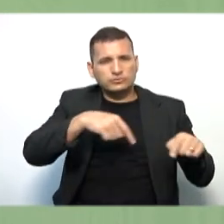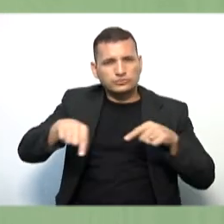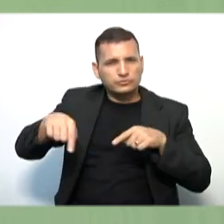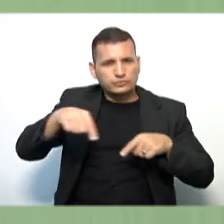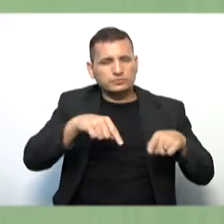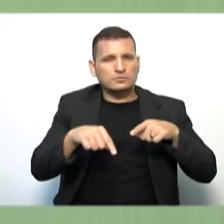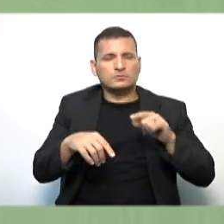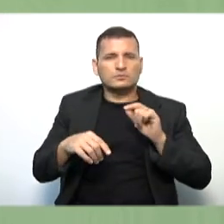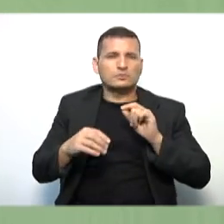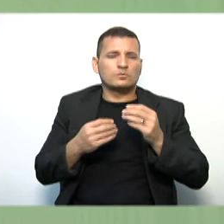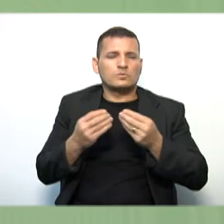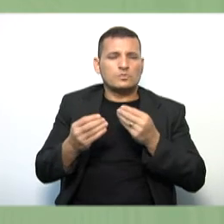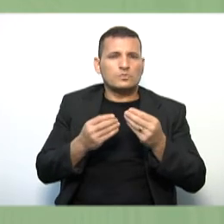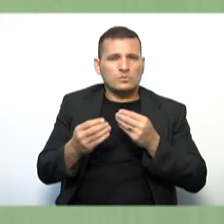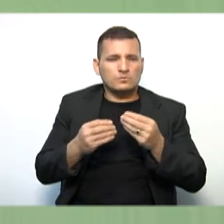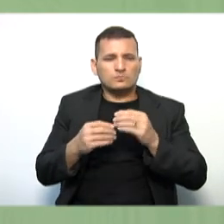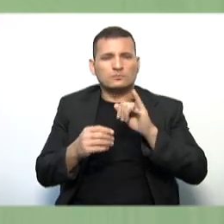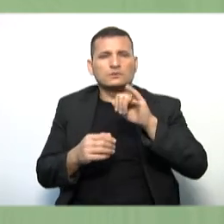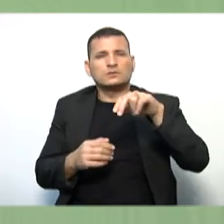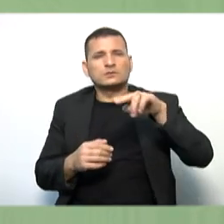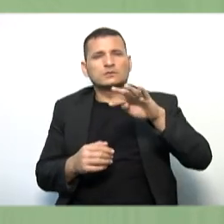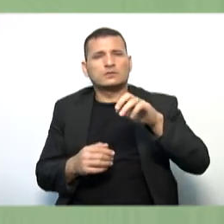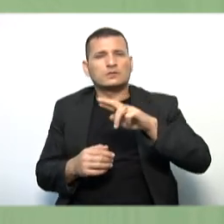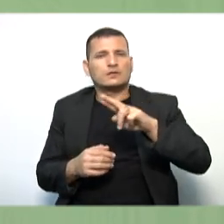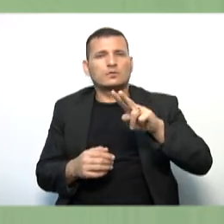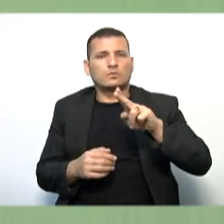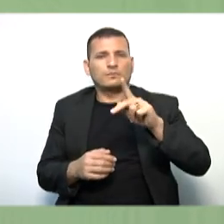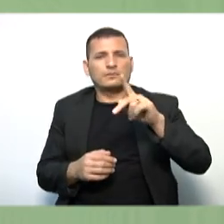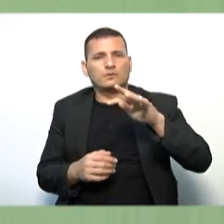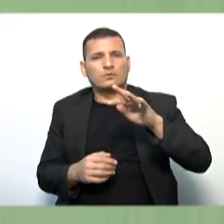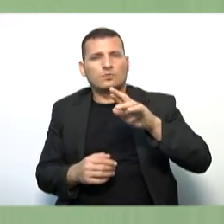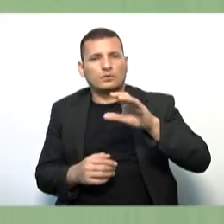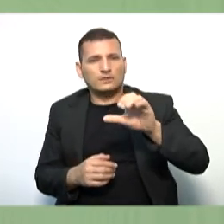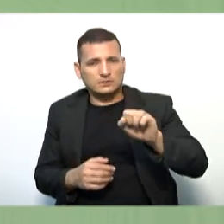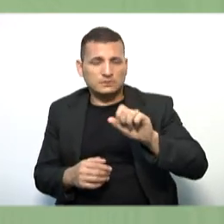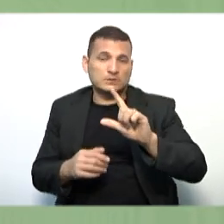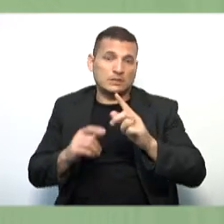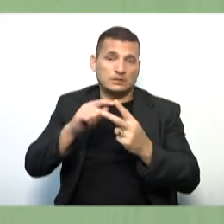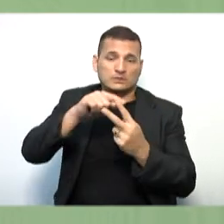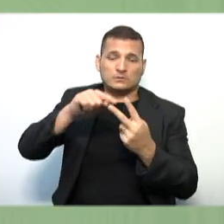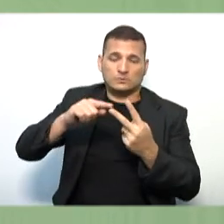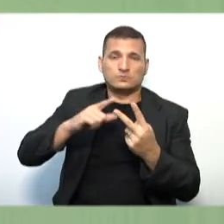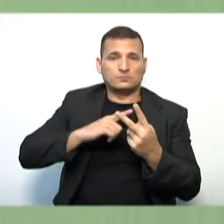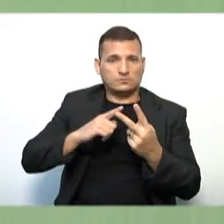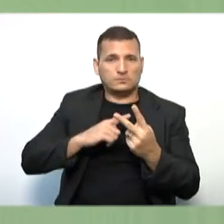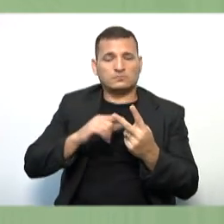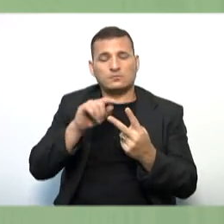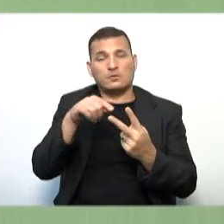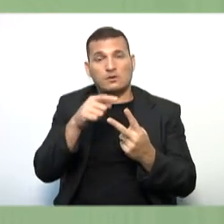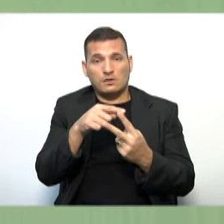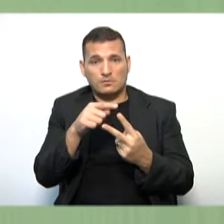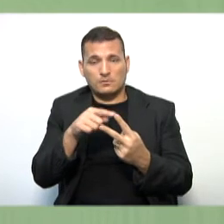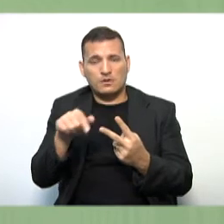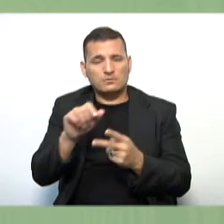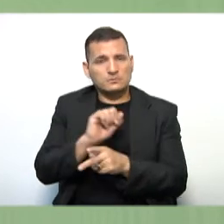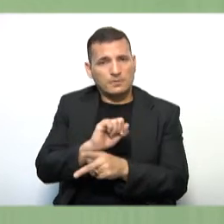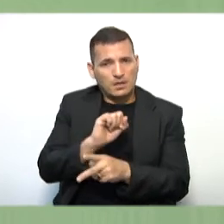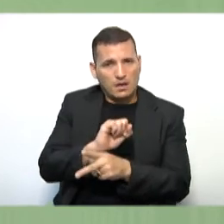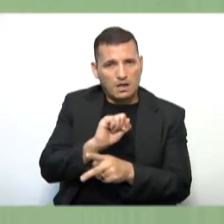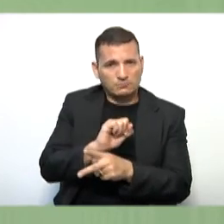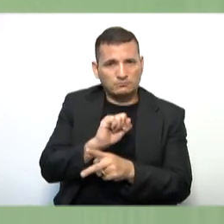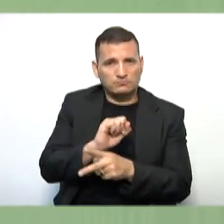se comunicar, ele tem duas formas de fazer isso. Uma é aguardar que o processador o